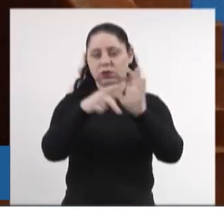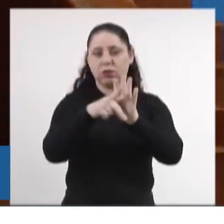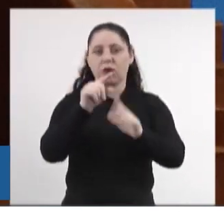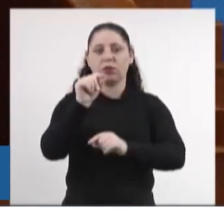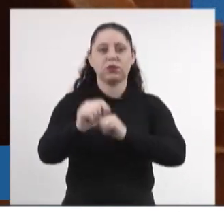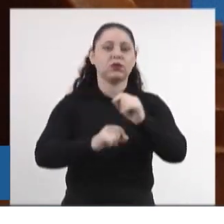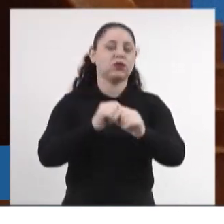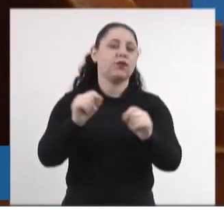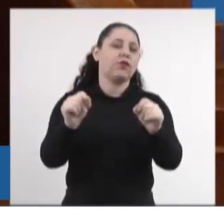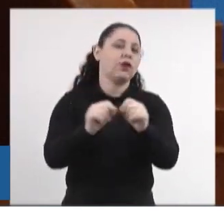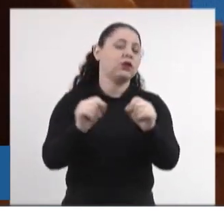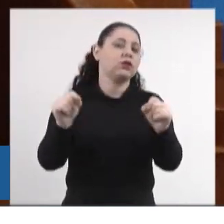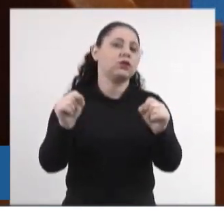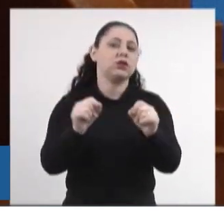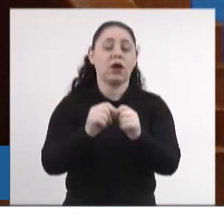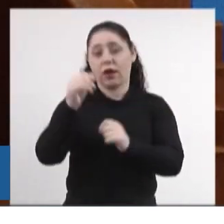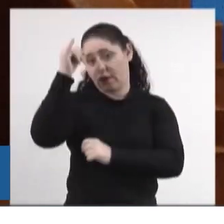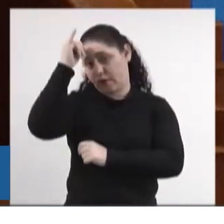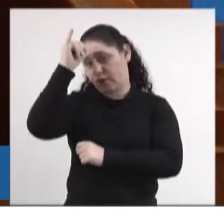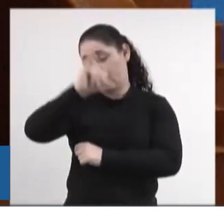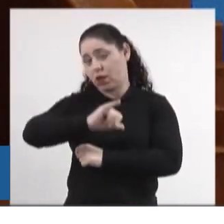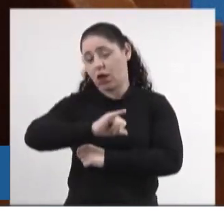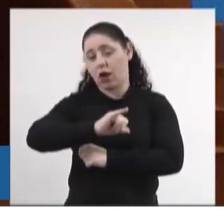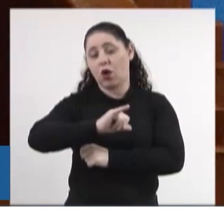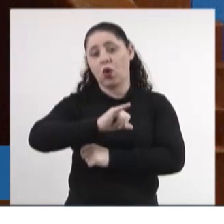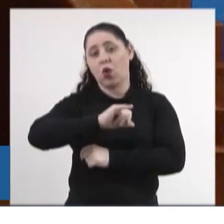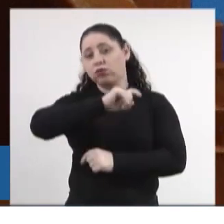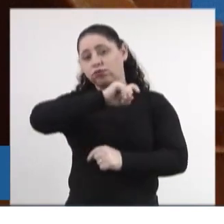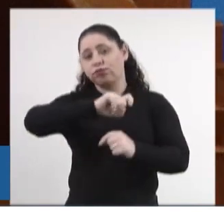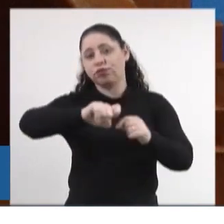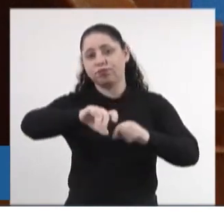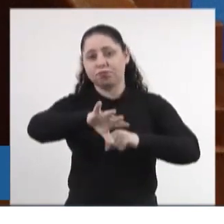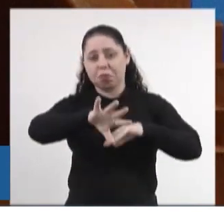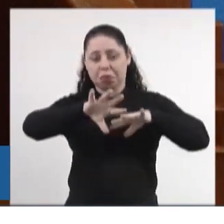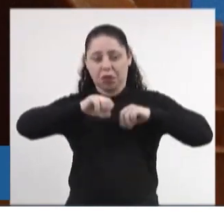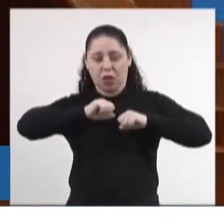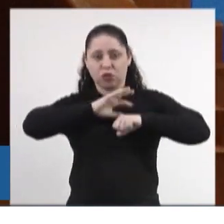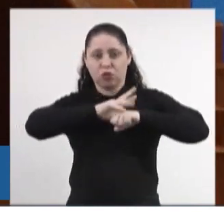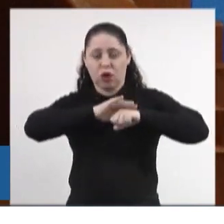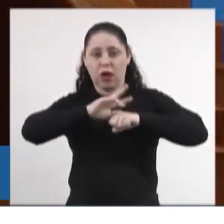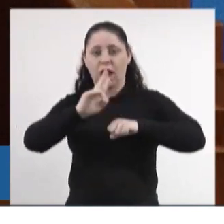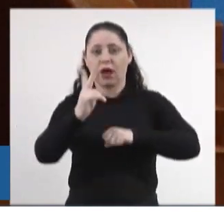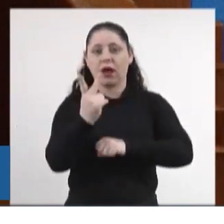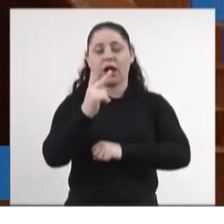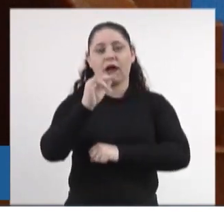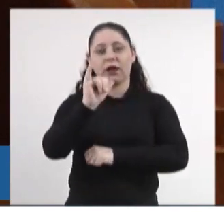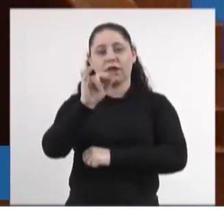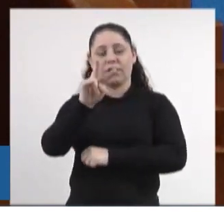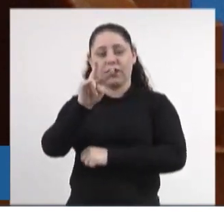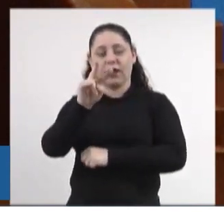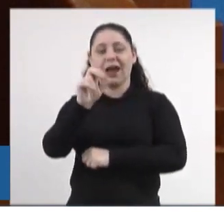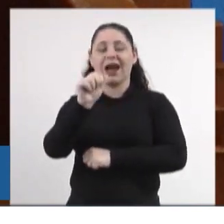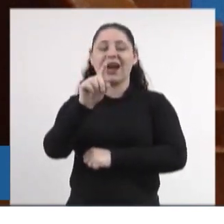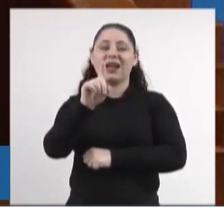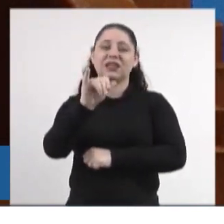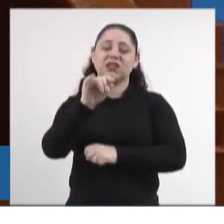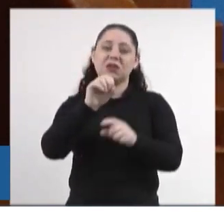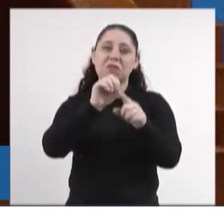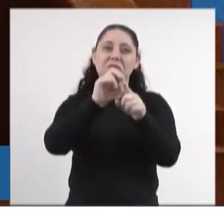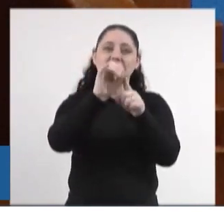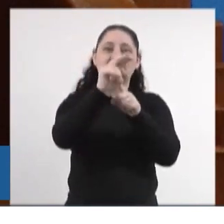da promoção, prevenção das infecções sexualmente transmissíveis ou do HIV/AIDS. Né? Elas